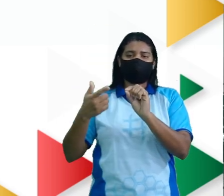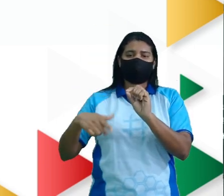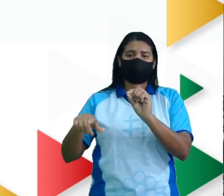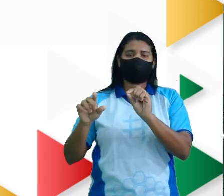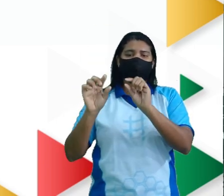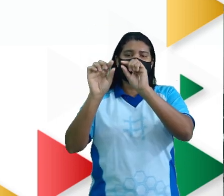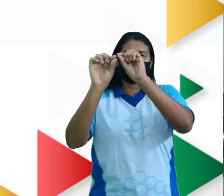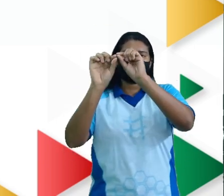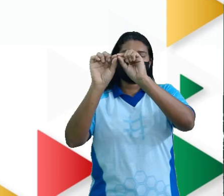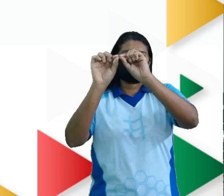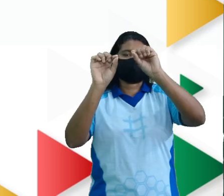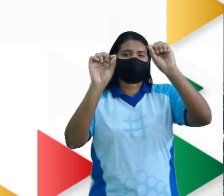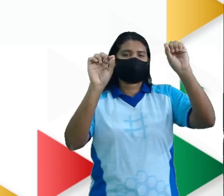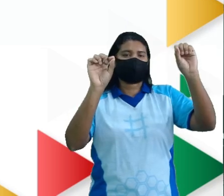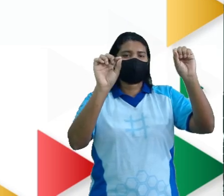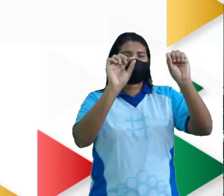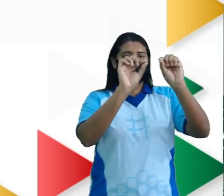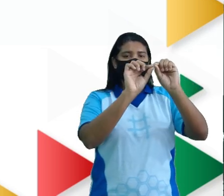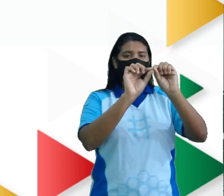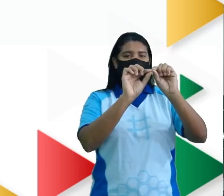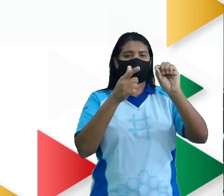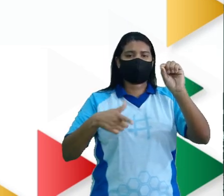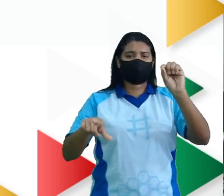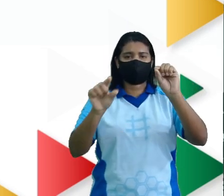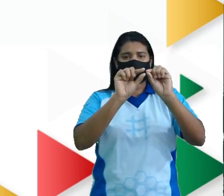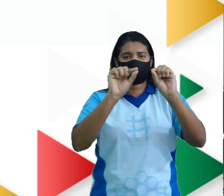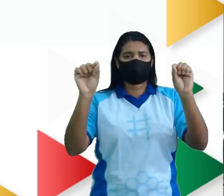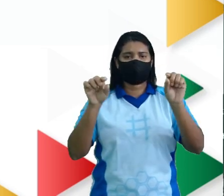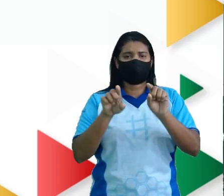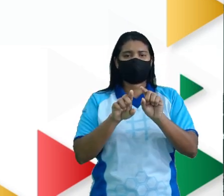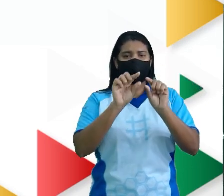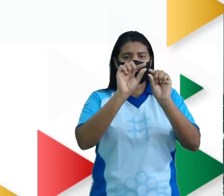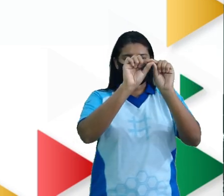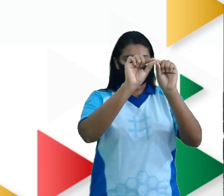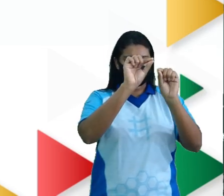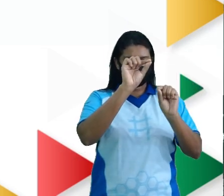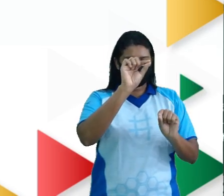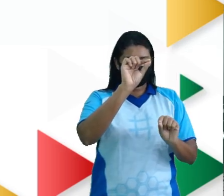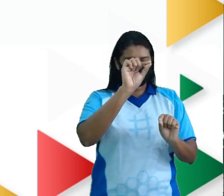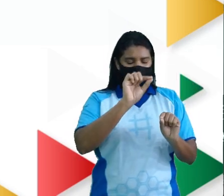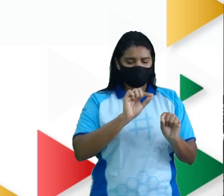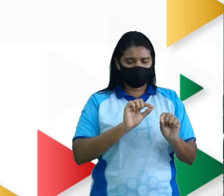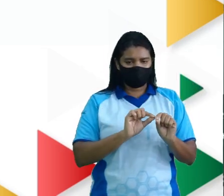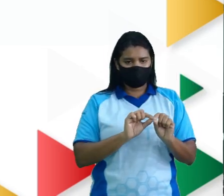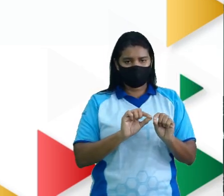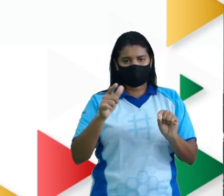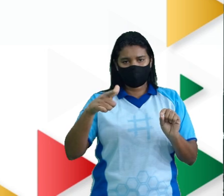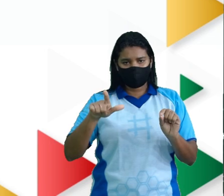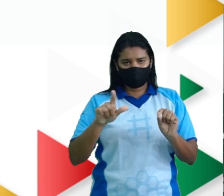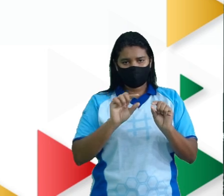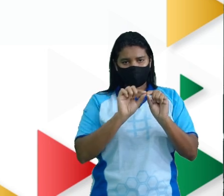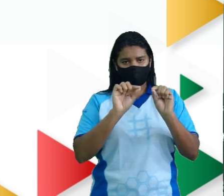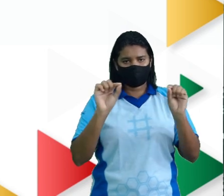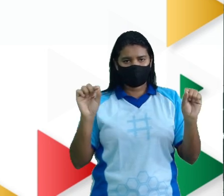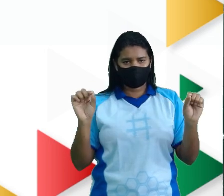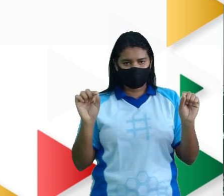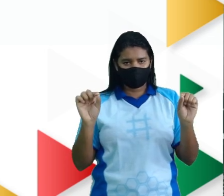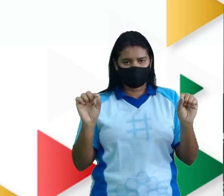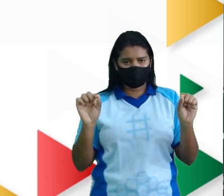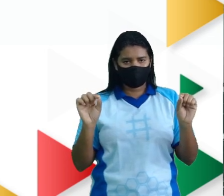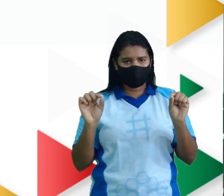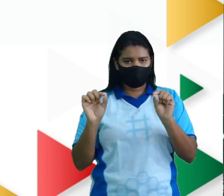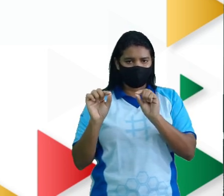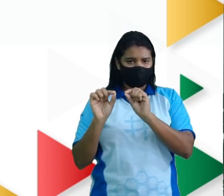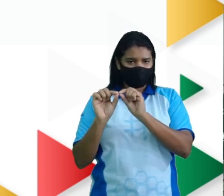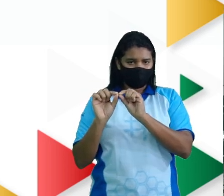Do ponto C ao ponto D, outra semi-reta. Do ponto D ao ponto E, outra semi-reta. Do ponto E ao